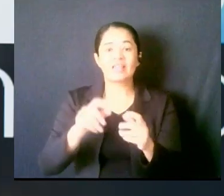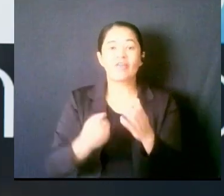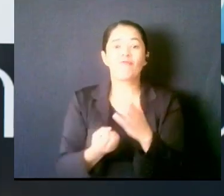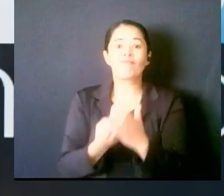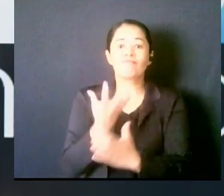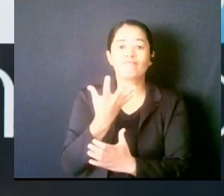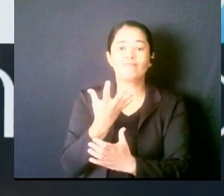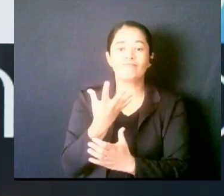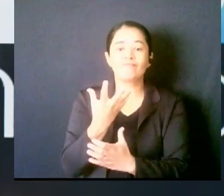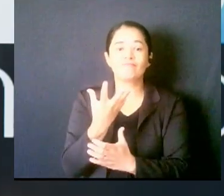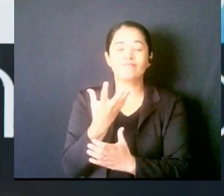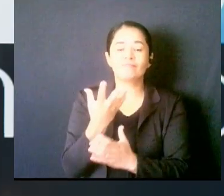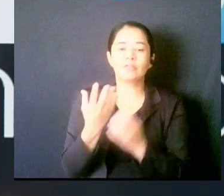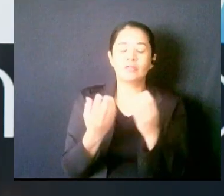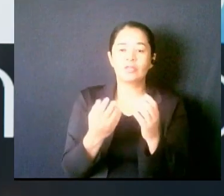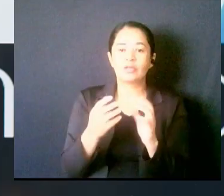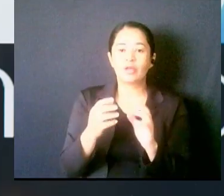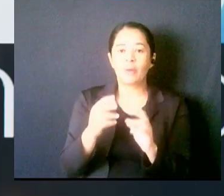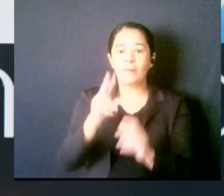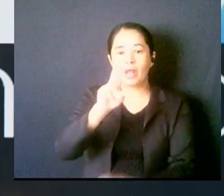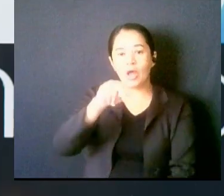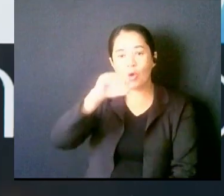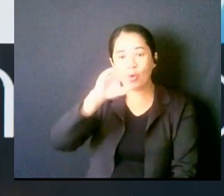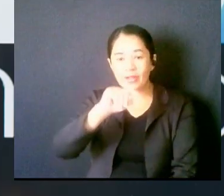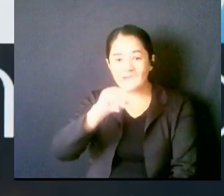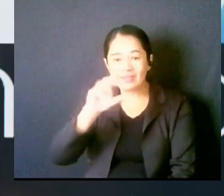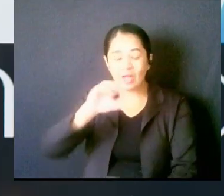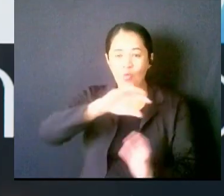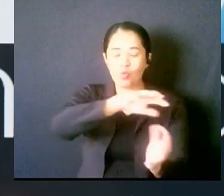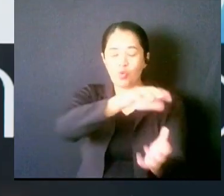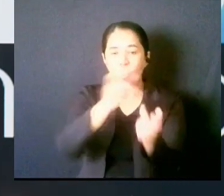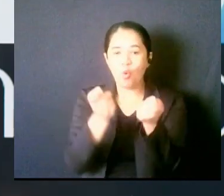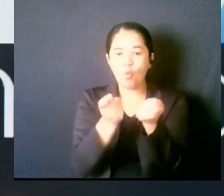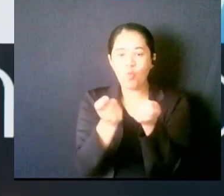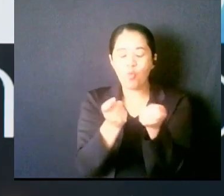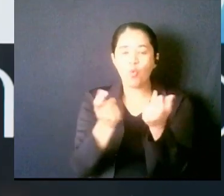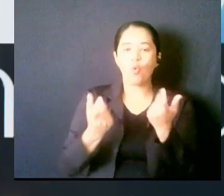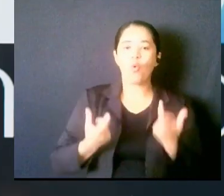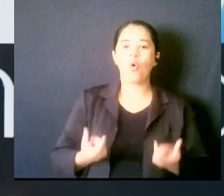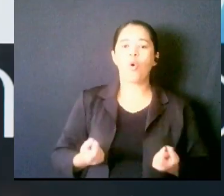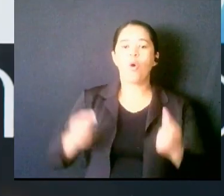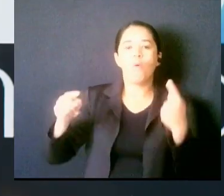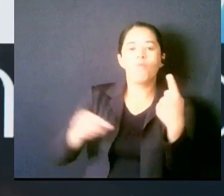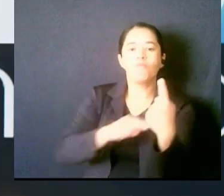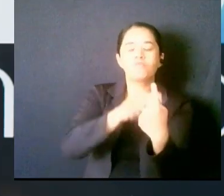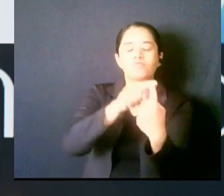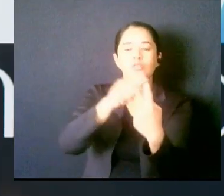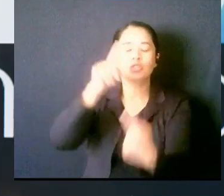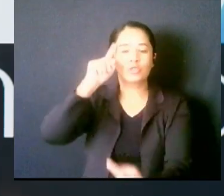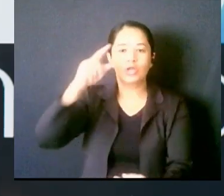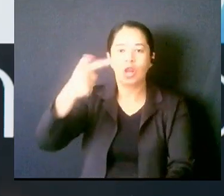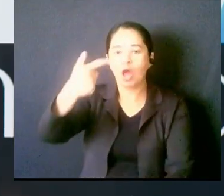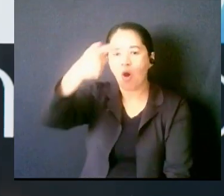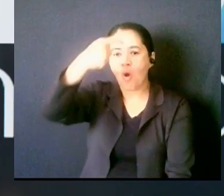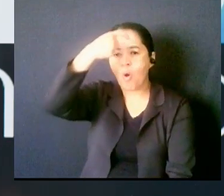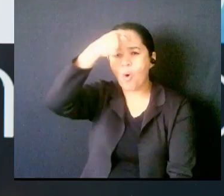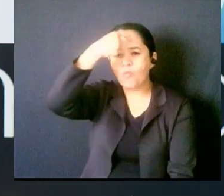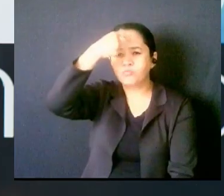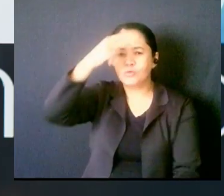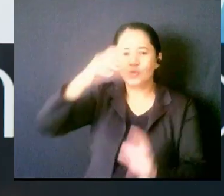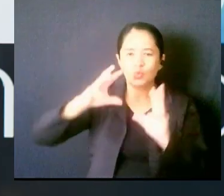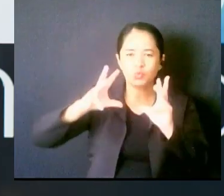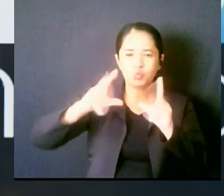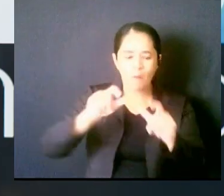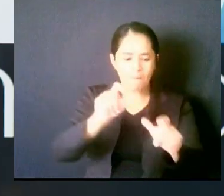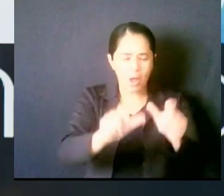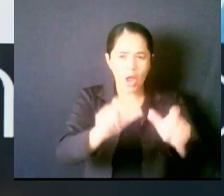pela União Internacional para o Controle do Câncer. O objetivo da data é conscientizar a população sobre a importância